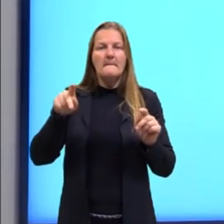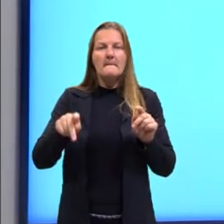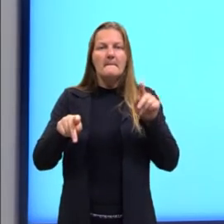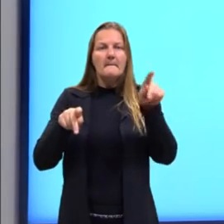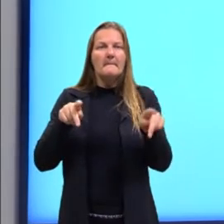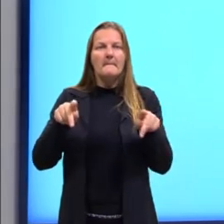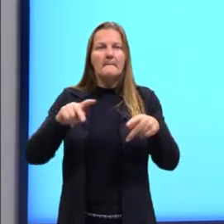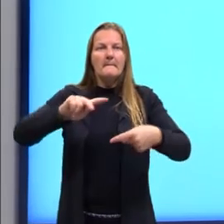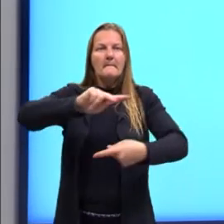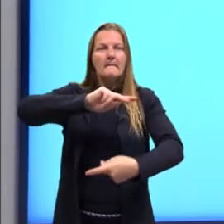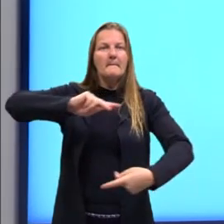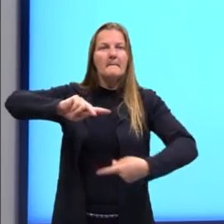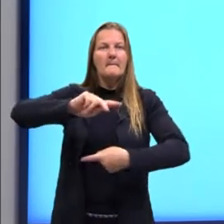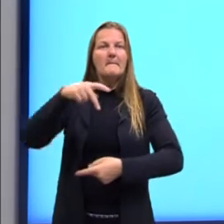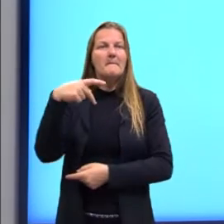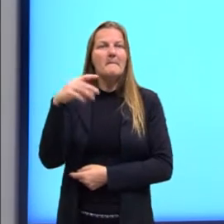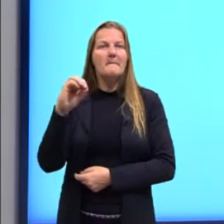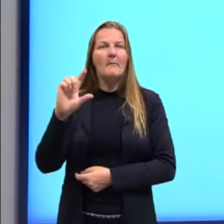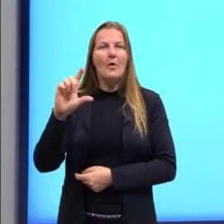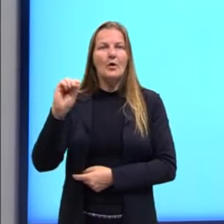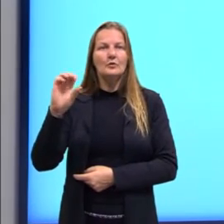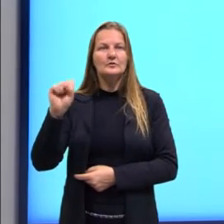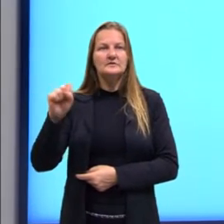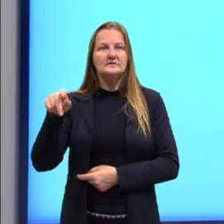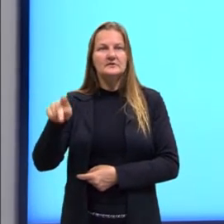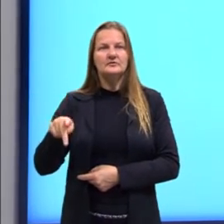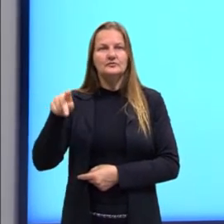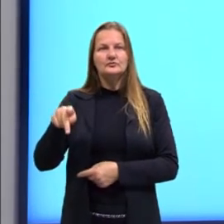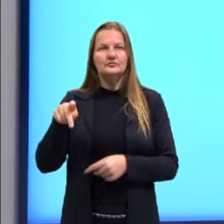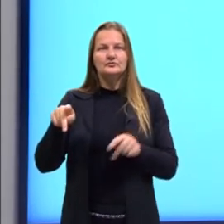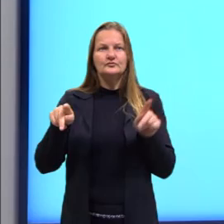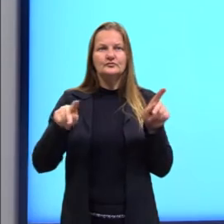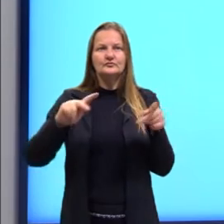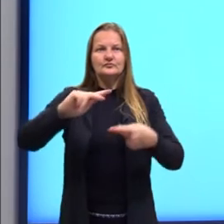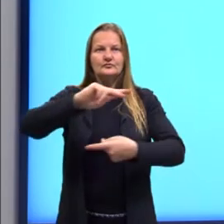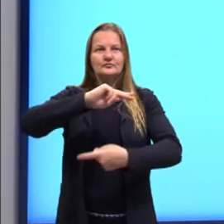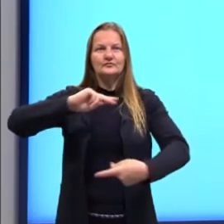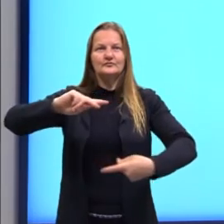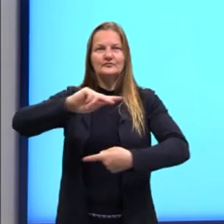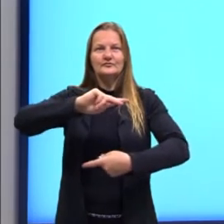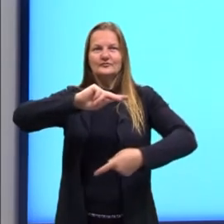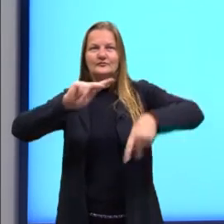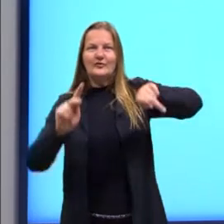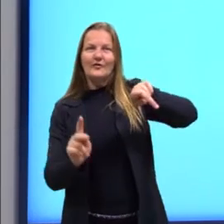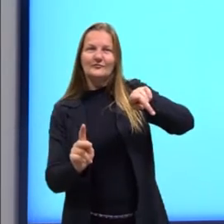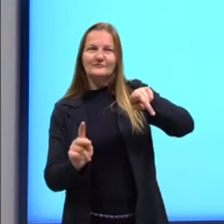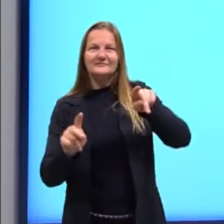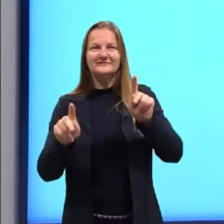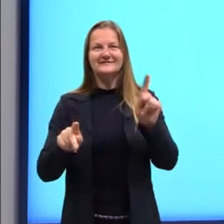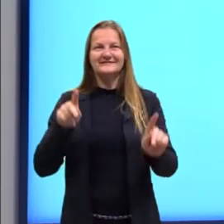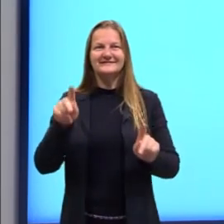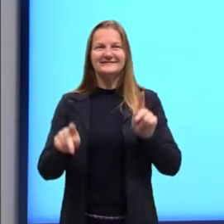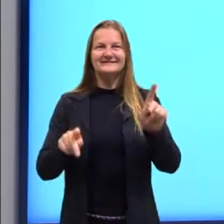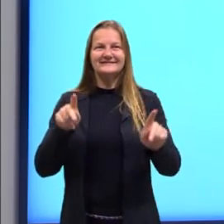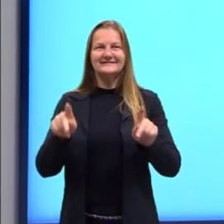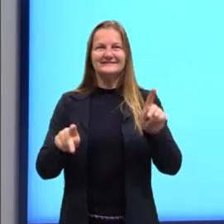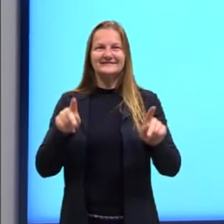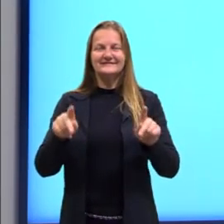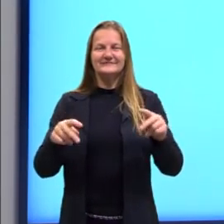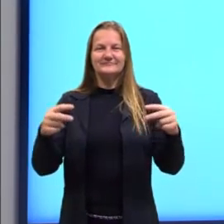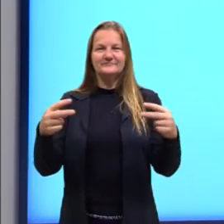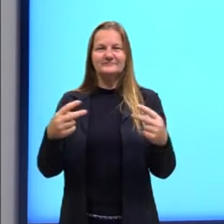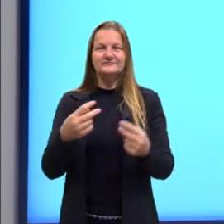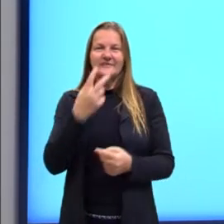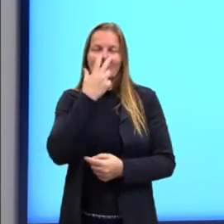formam-se novas membranas nucleares eu vou fazer uma representação aqui agora para vocês tá como se fosse uma